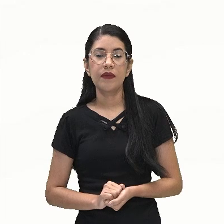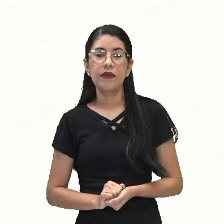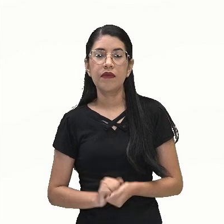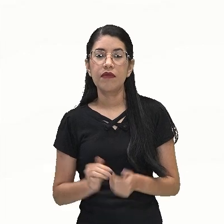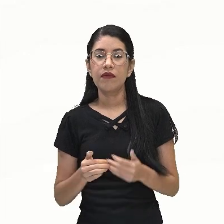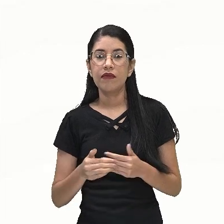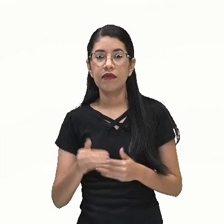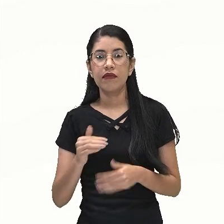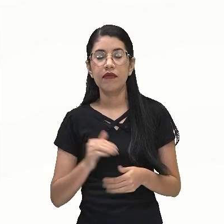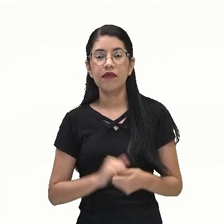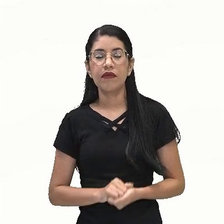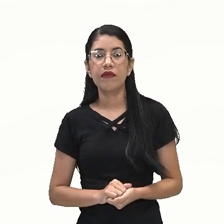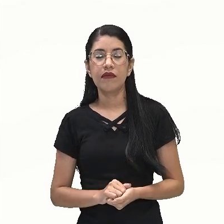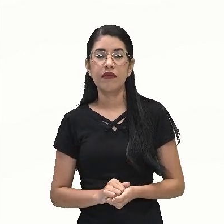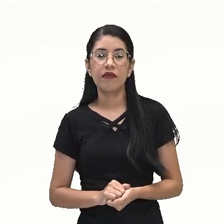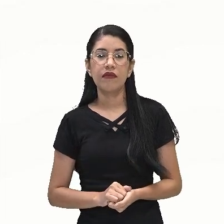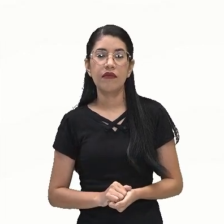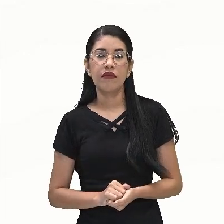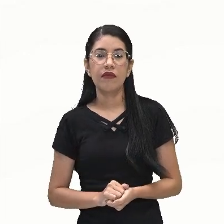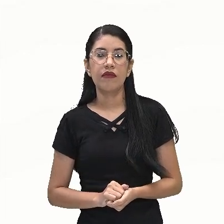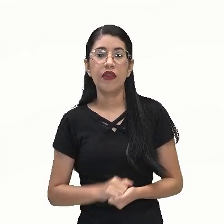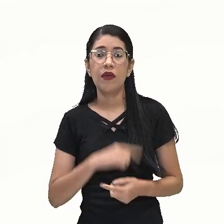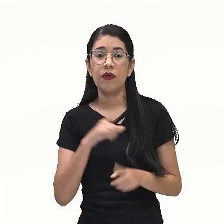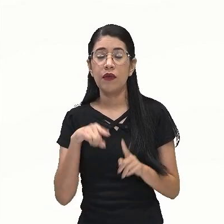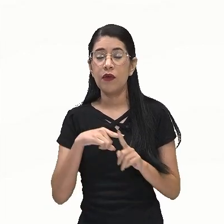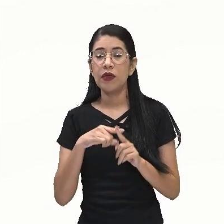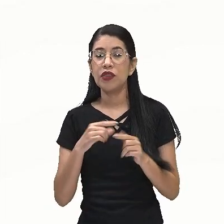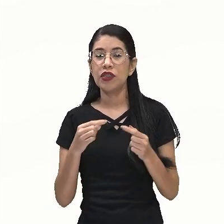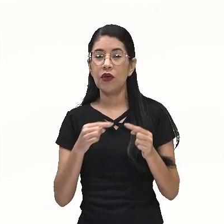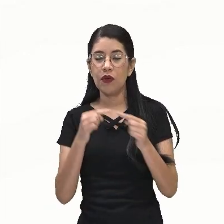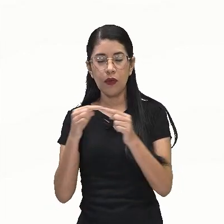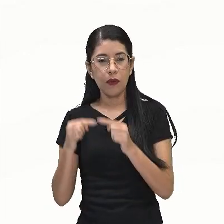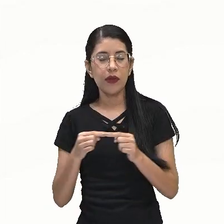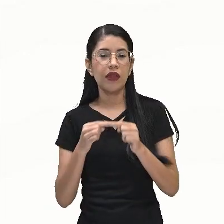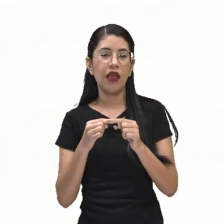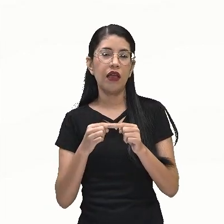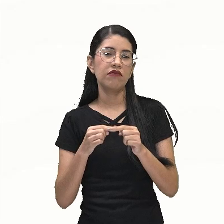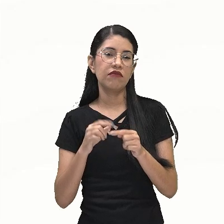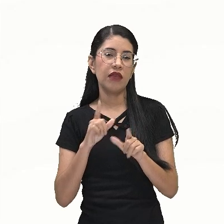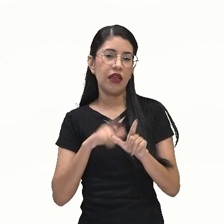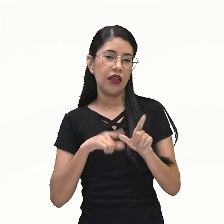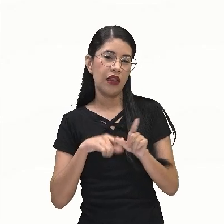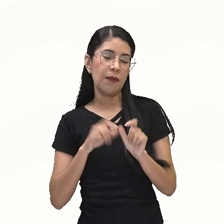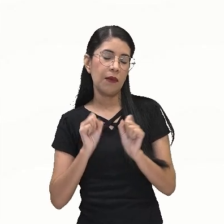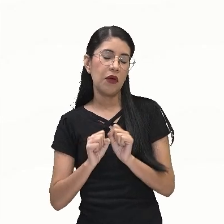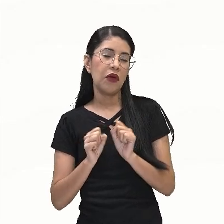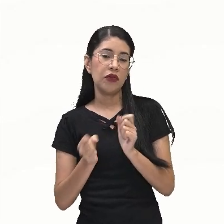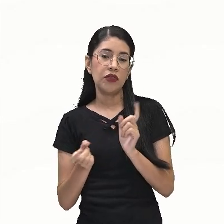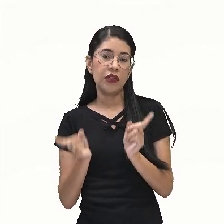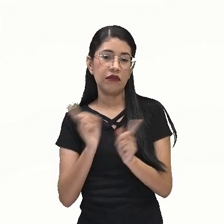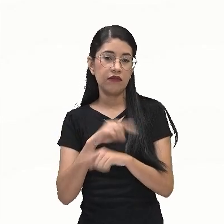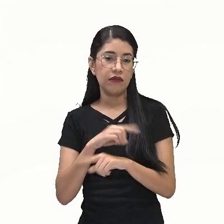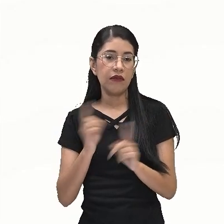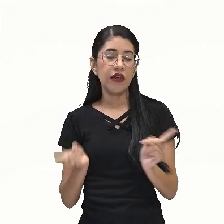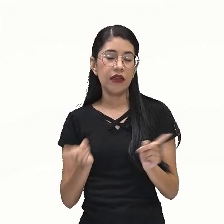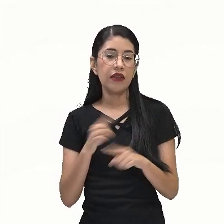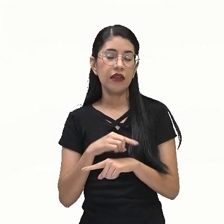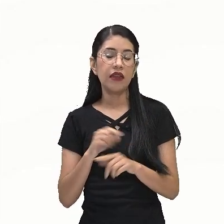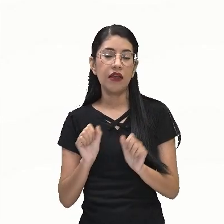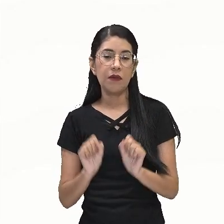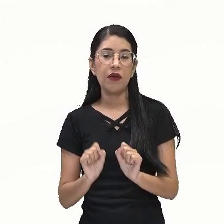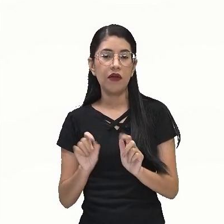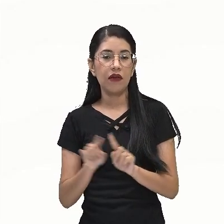Seguindo, a fim de alinhar as incógnitas correspondentes, podemos trocar de lugar suas posições na